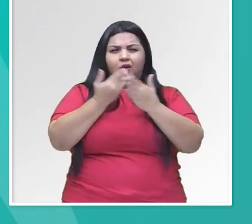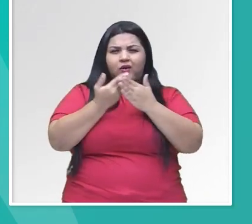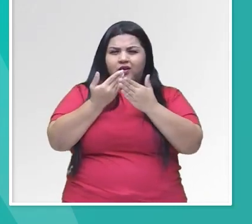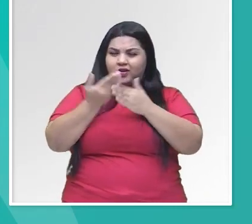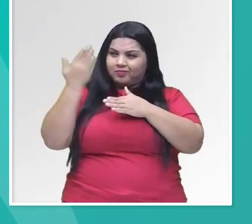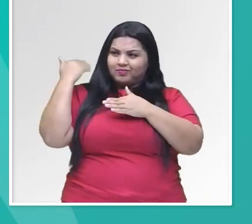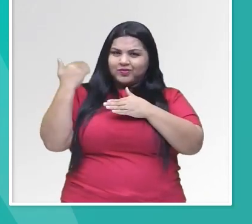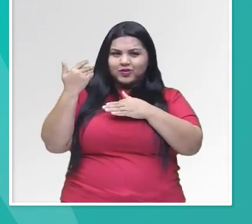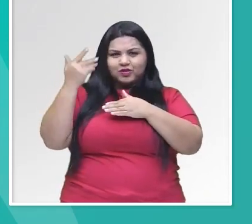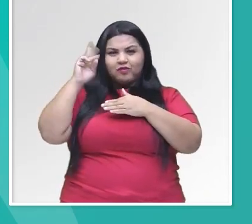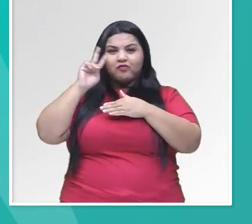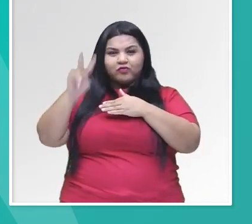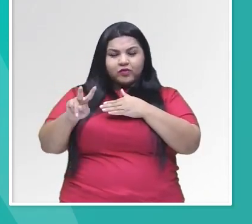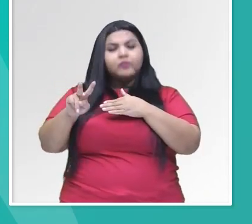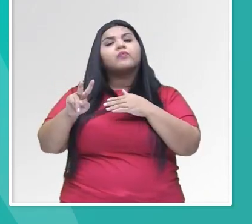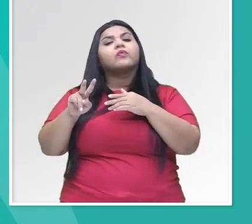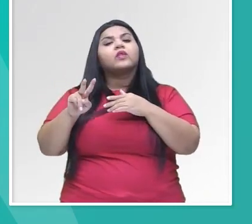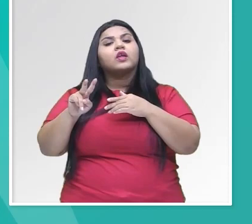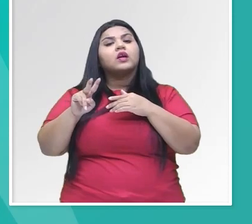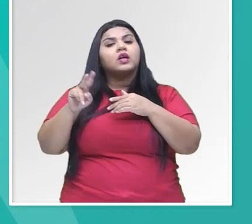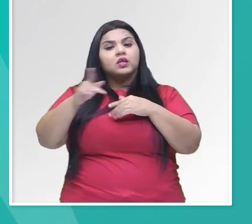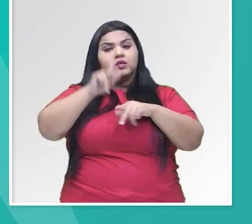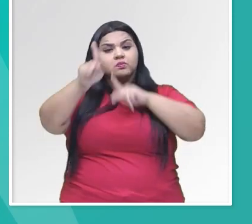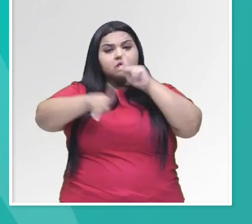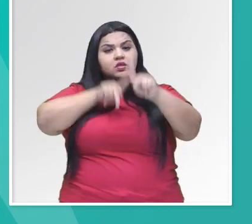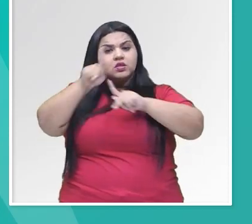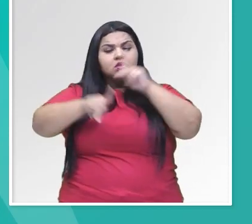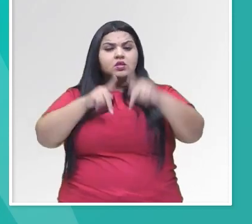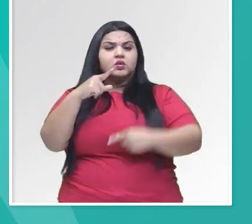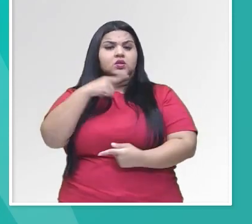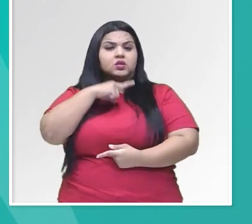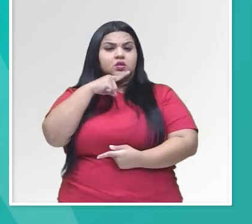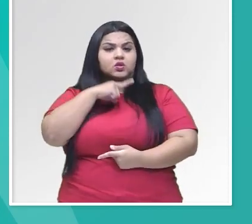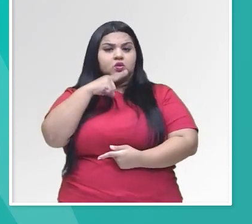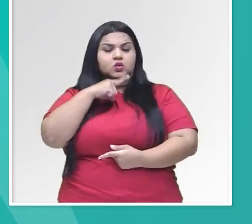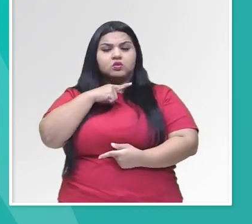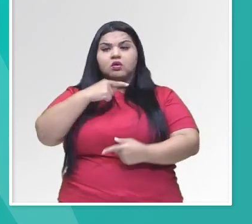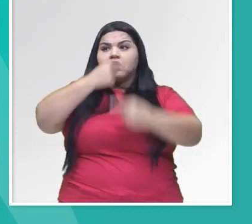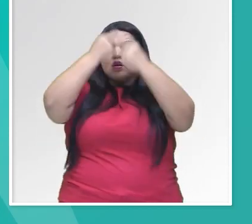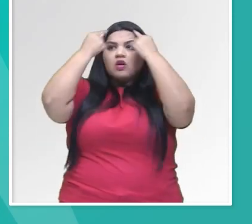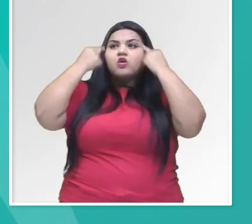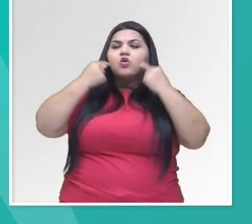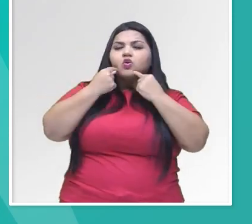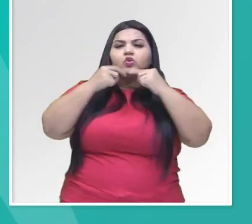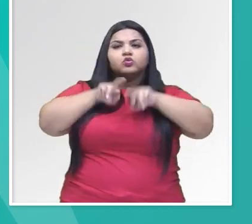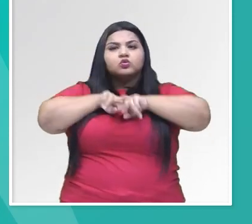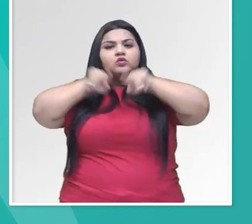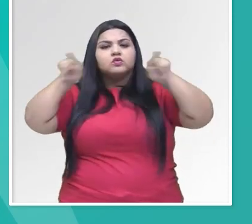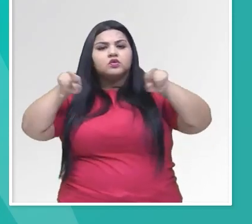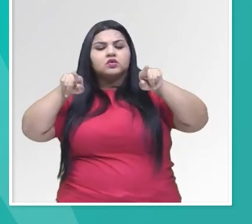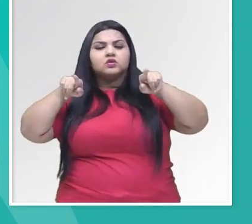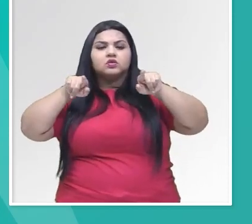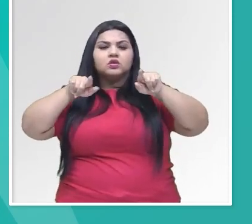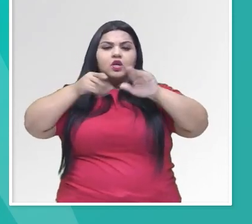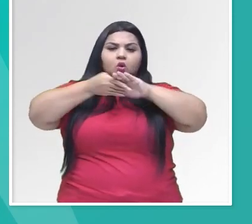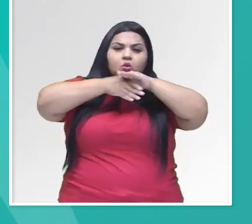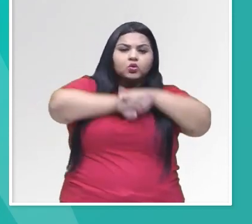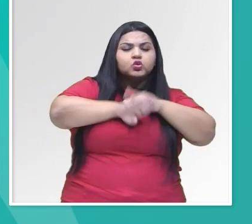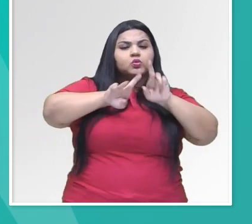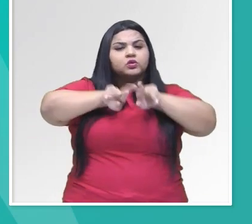vimos isto, que as pessoas elas têm gostos diferentes, hábitos